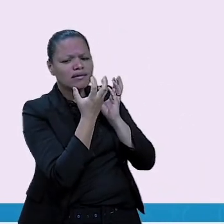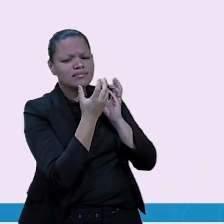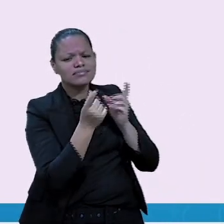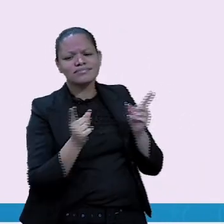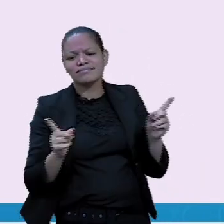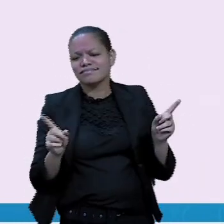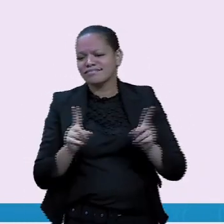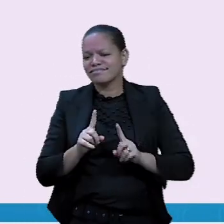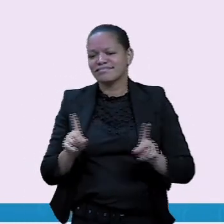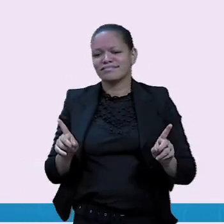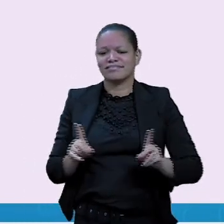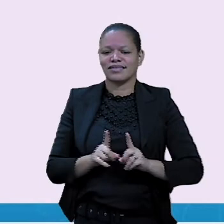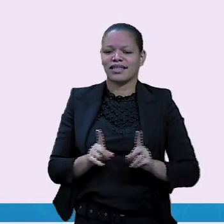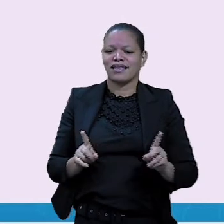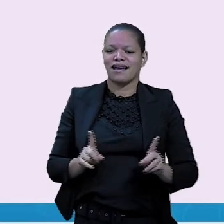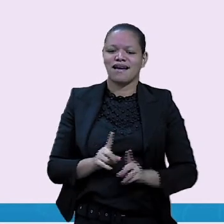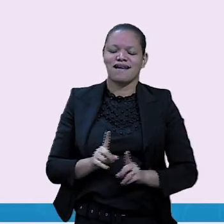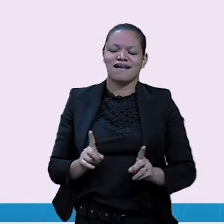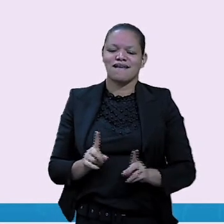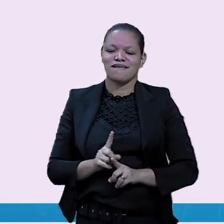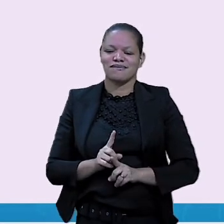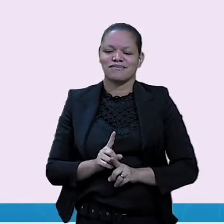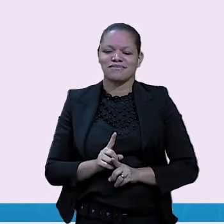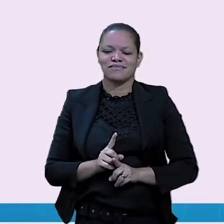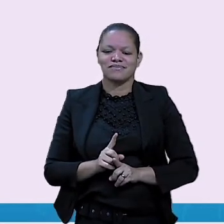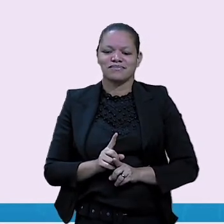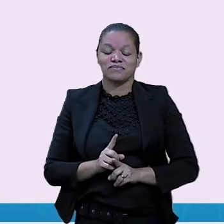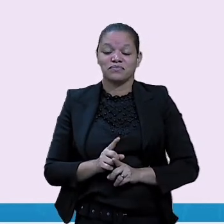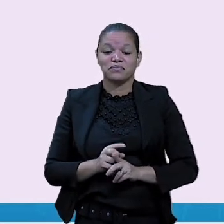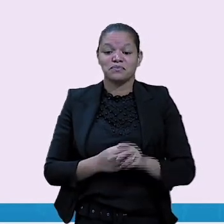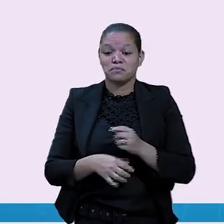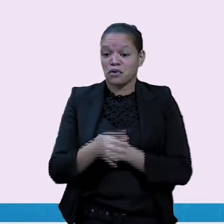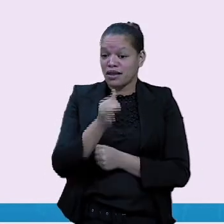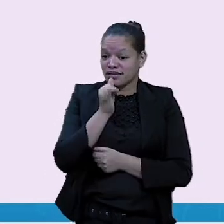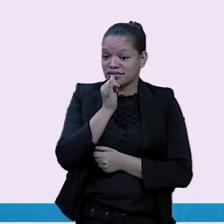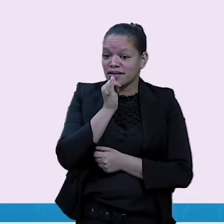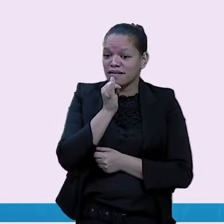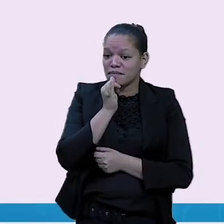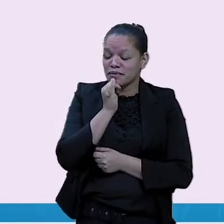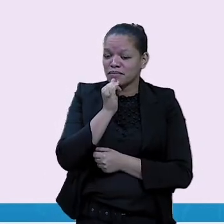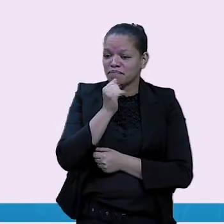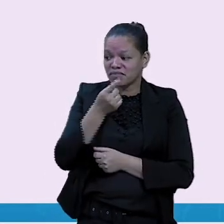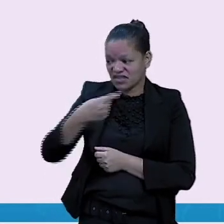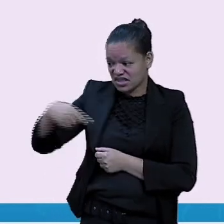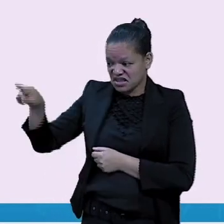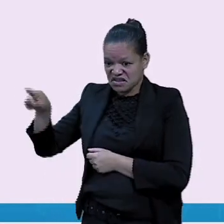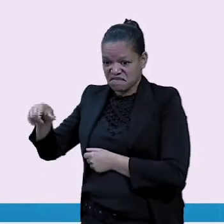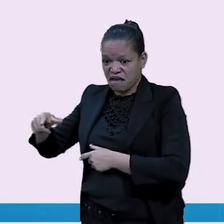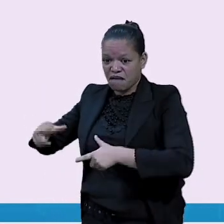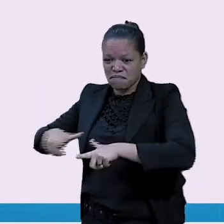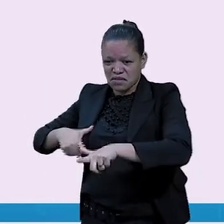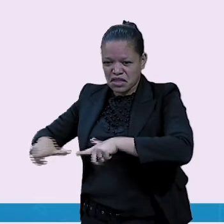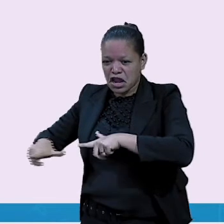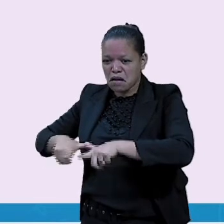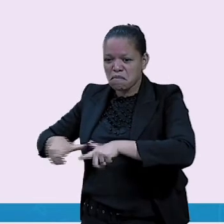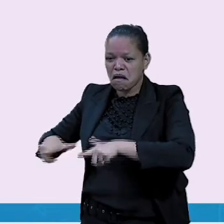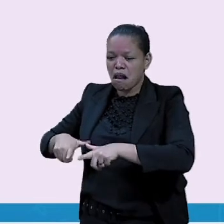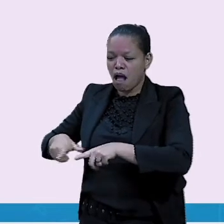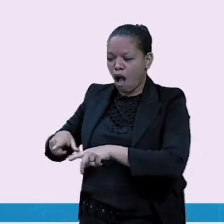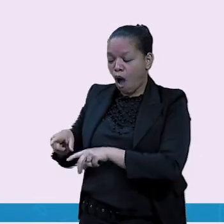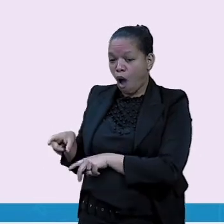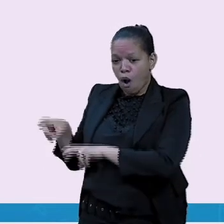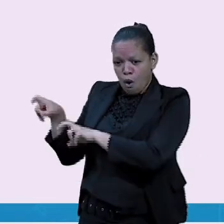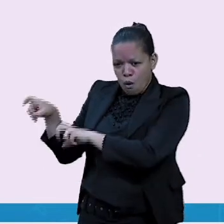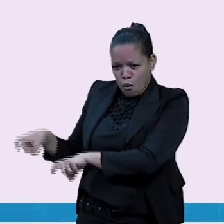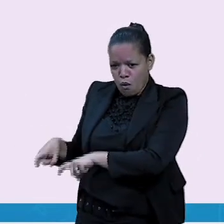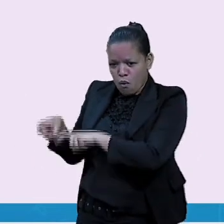marmita pronta? A gente geralmente chama aquilo de boia. E o Zé Lelé, essa expressão é muito usada no interior,